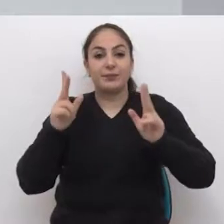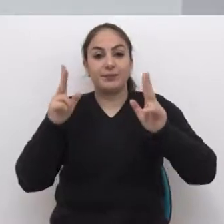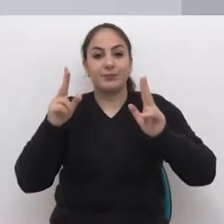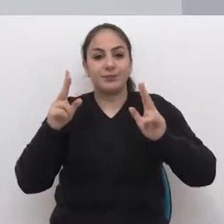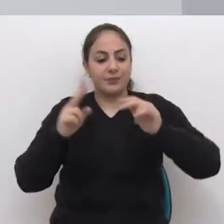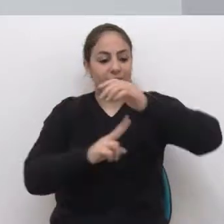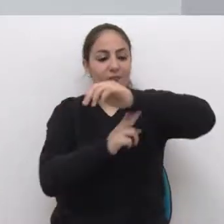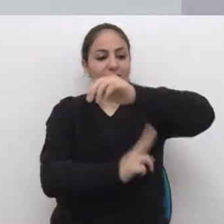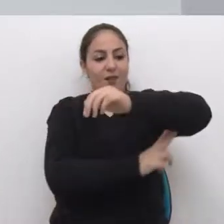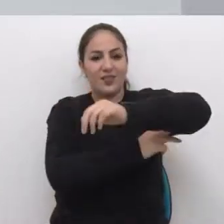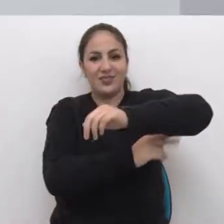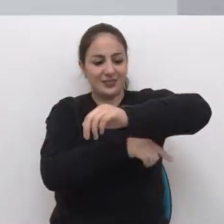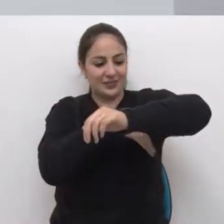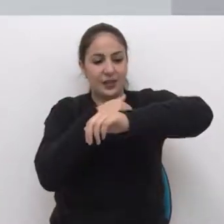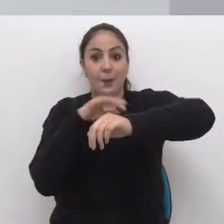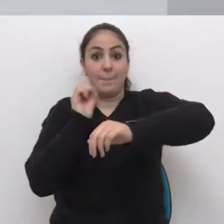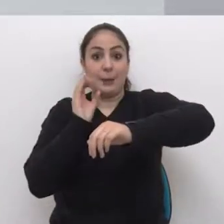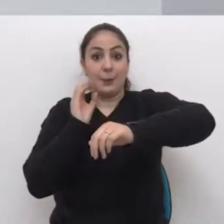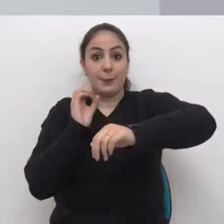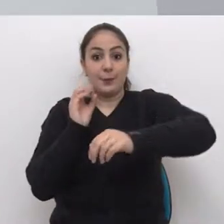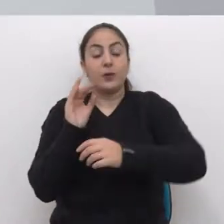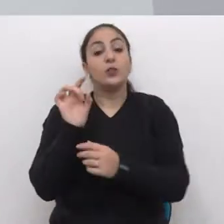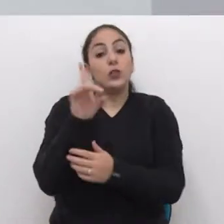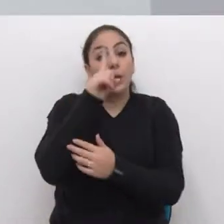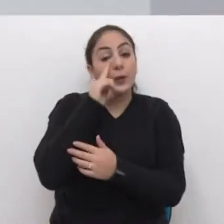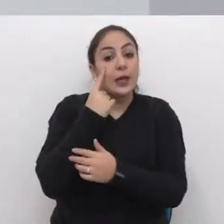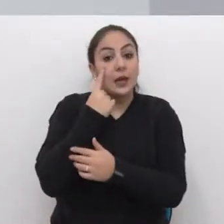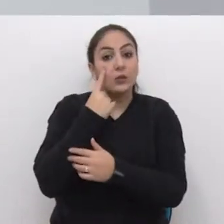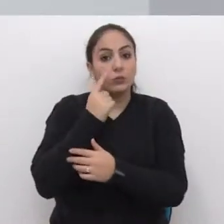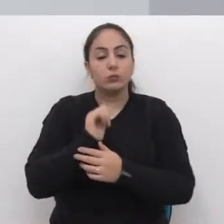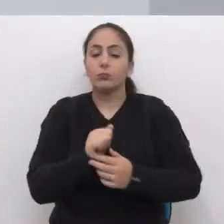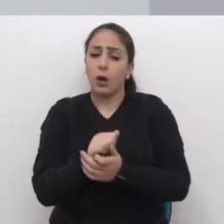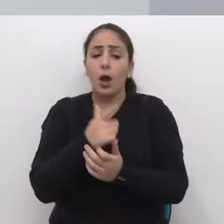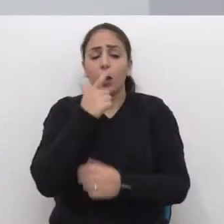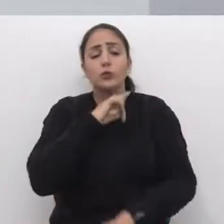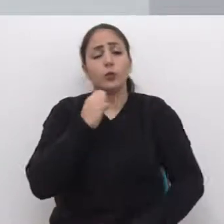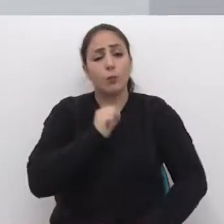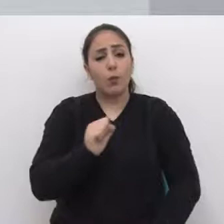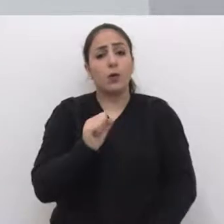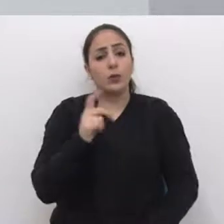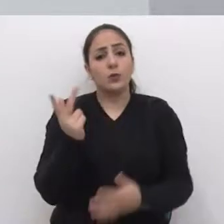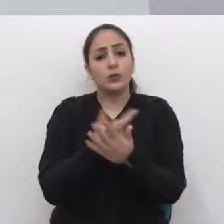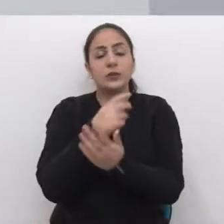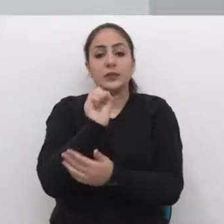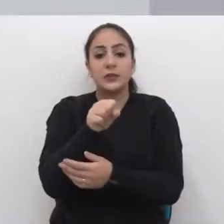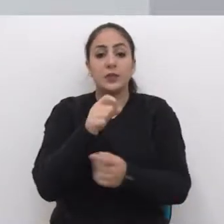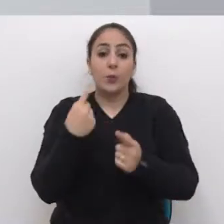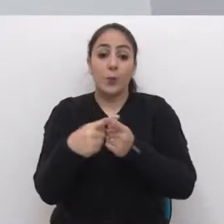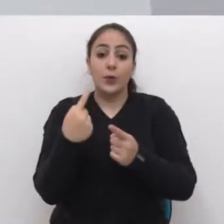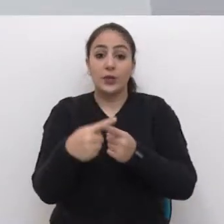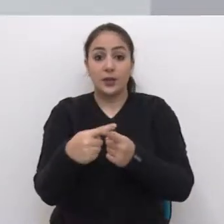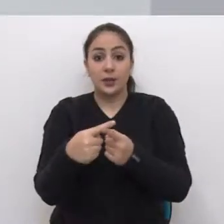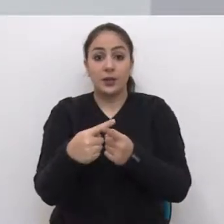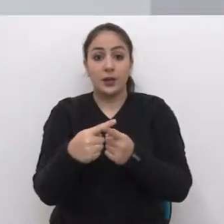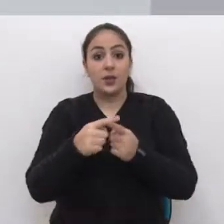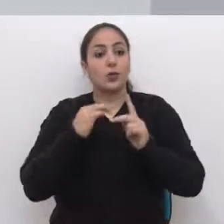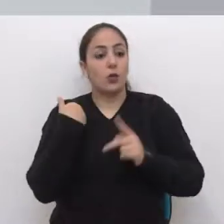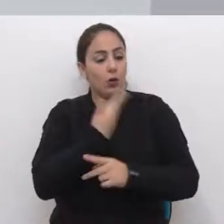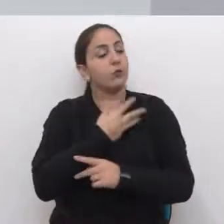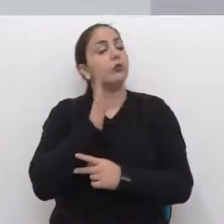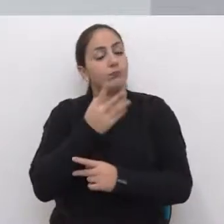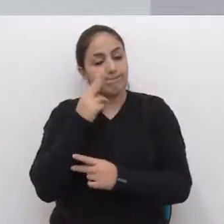centro, eles fiquem num sinal de alerta a partir das 22 horas, não é impossível, porque seria bom, a gente já